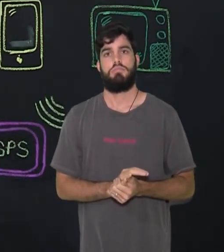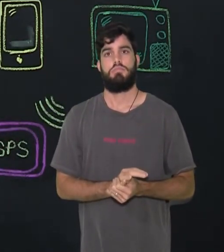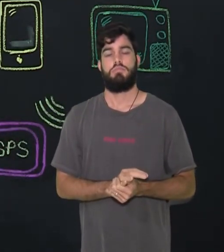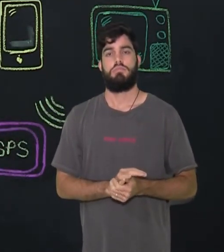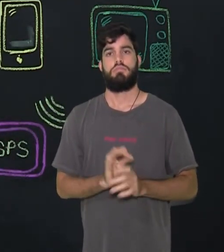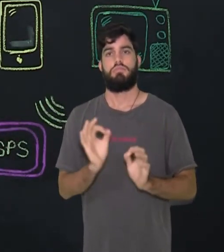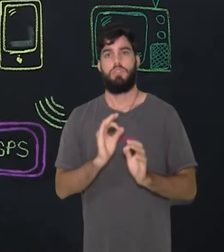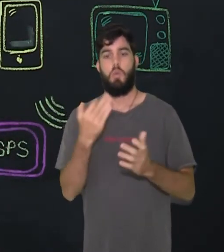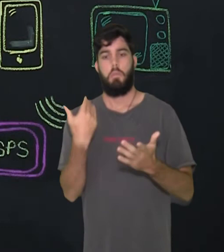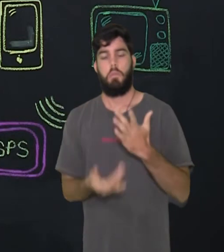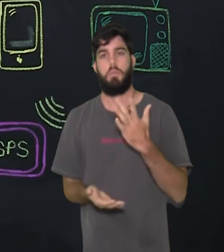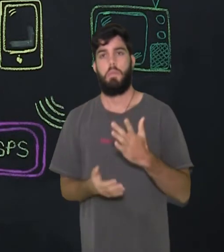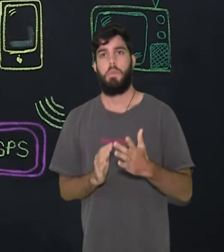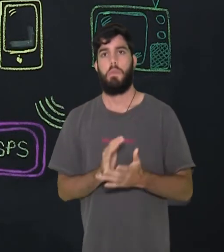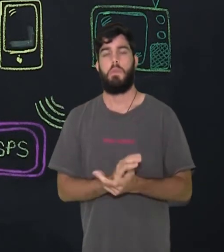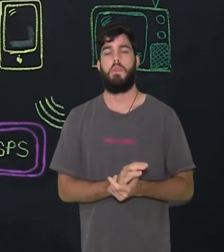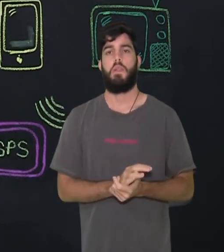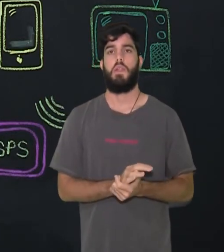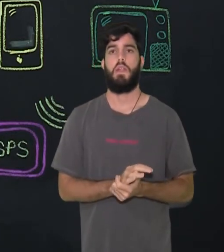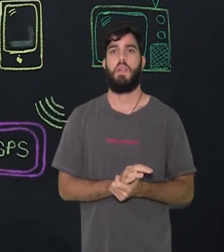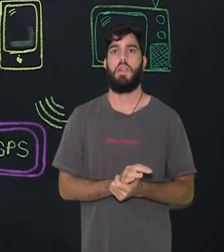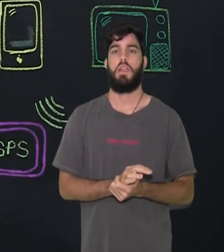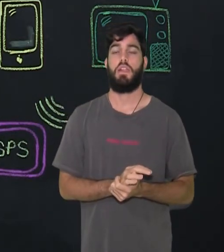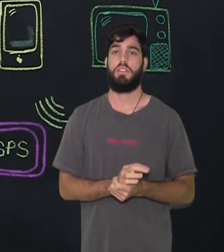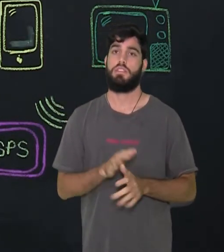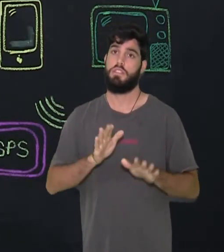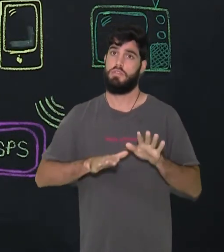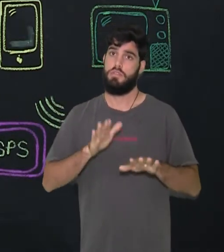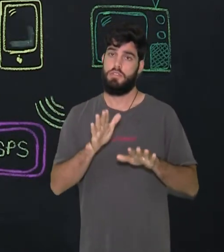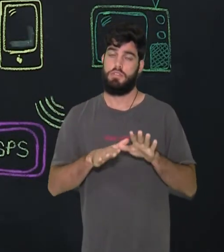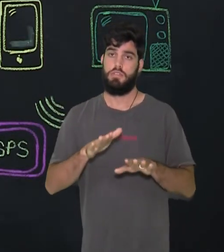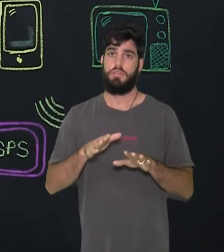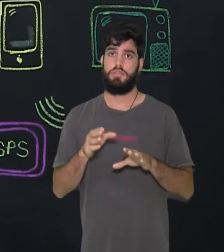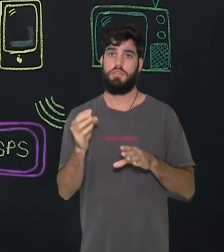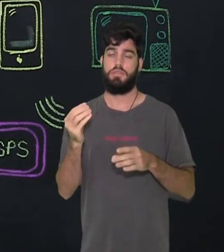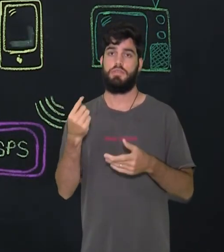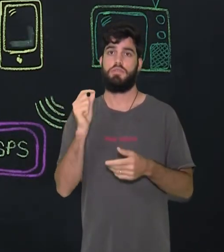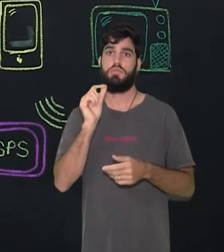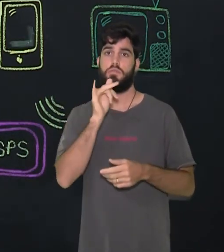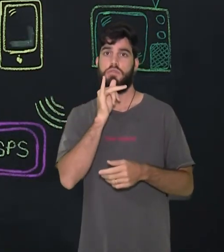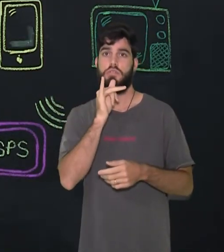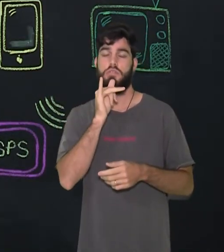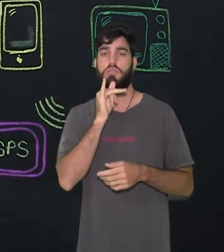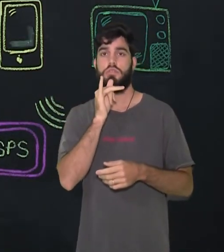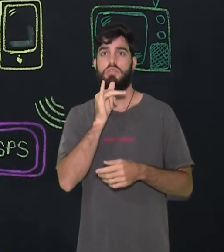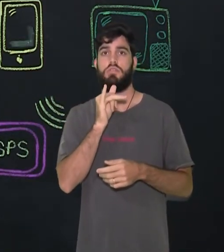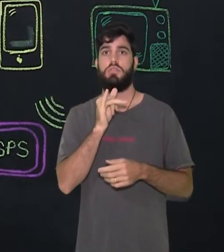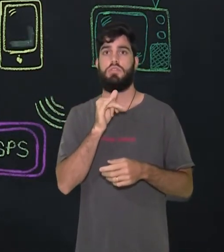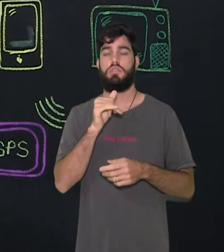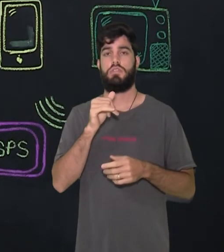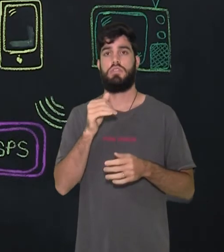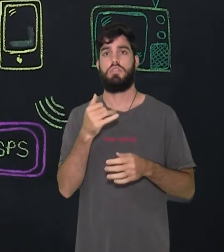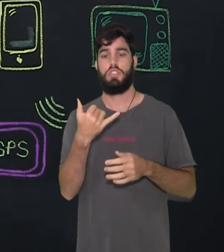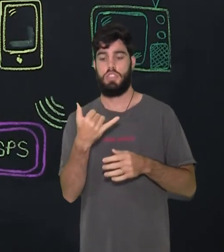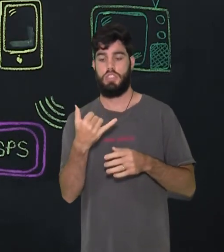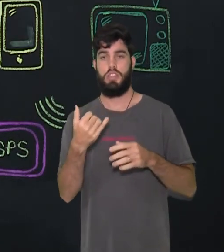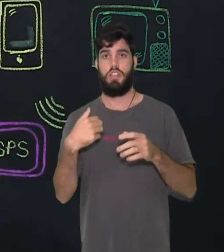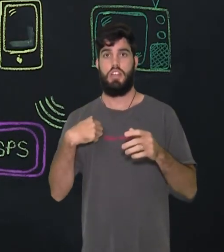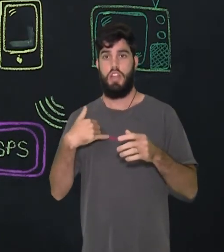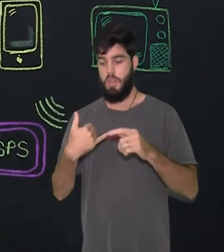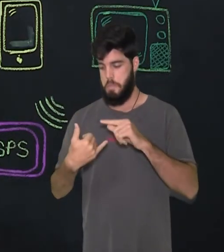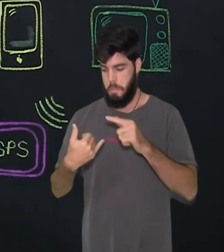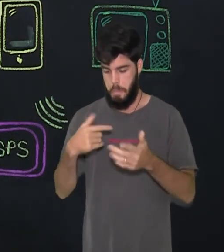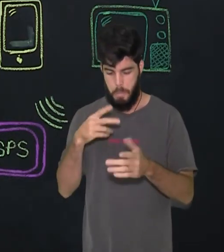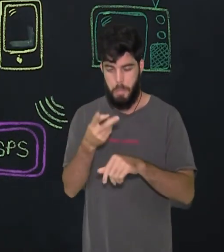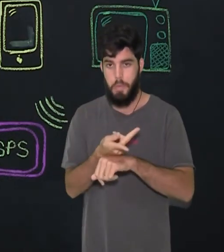se perder. Isso, ou se perde também às vezes, acontece, você fica lá, né, no mapa com o celular virando, que nem barata tonta, não sabe